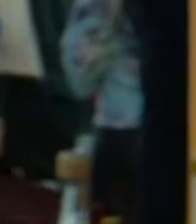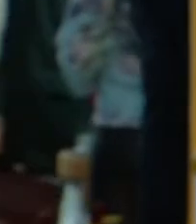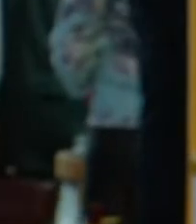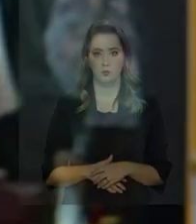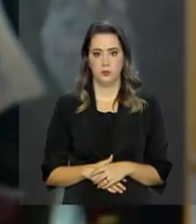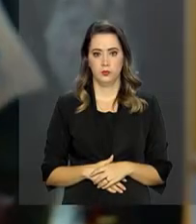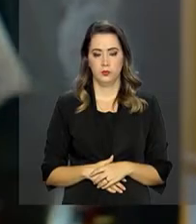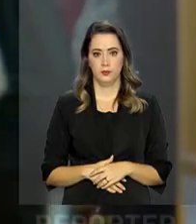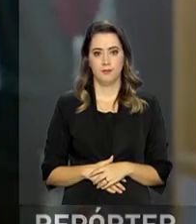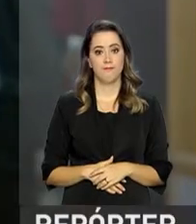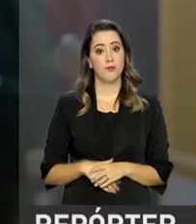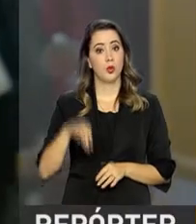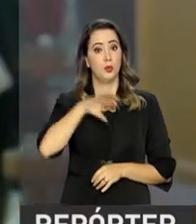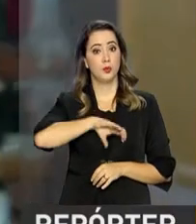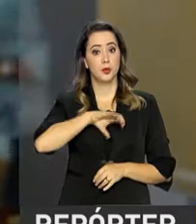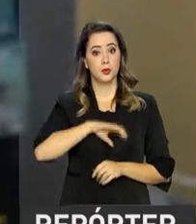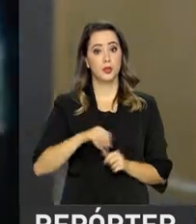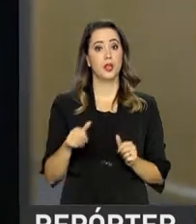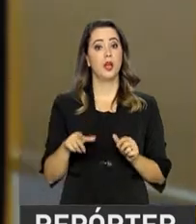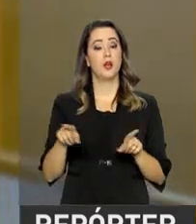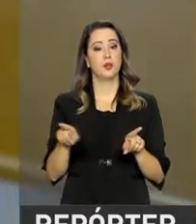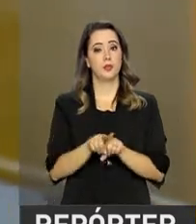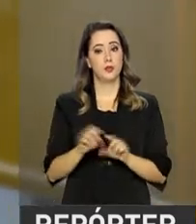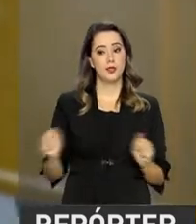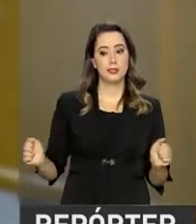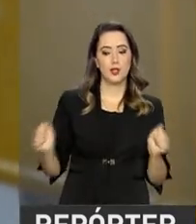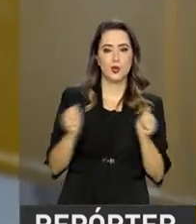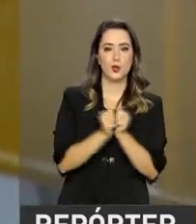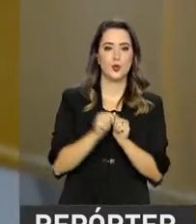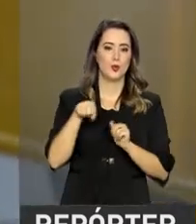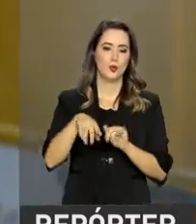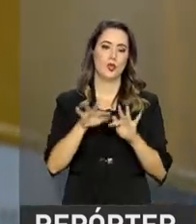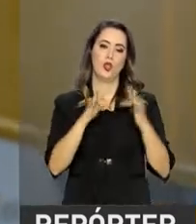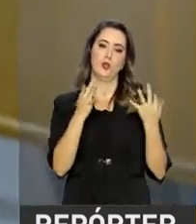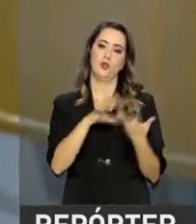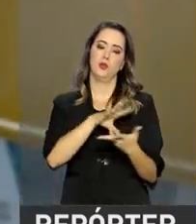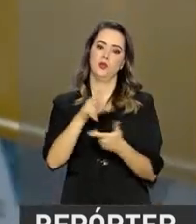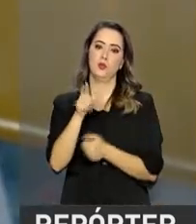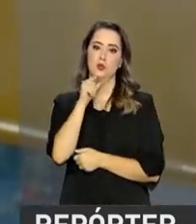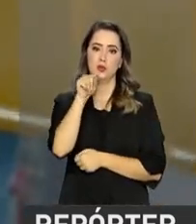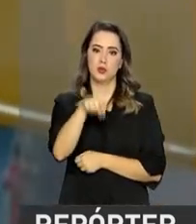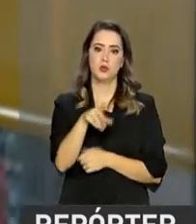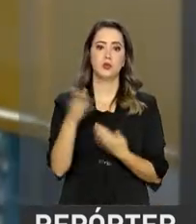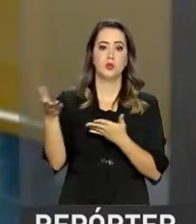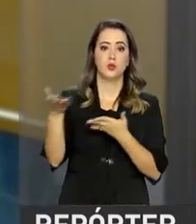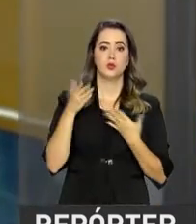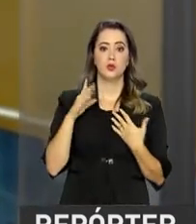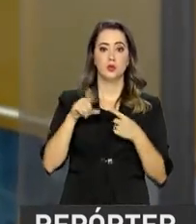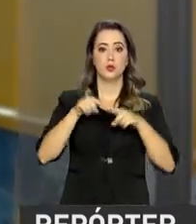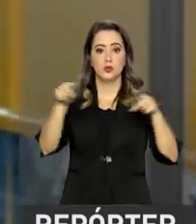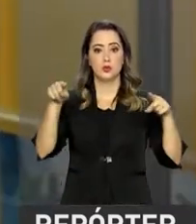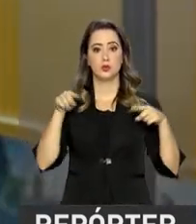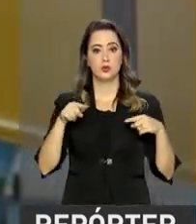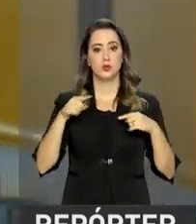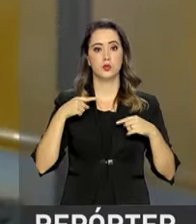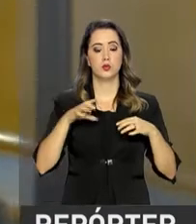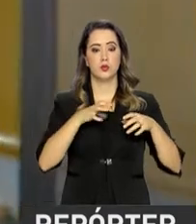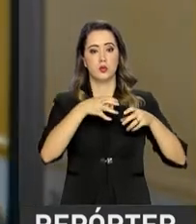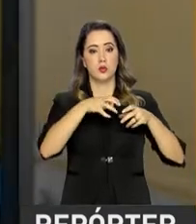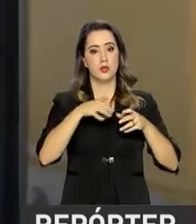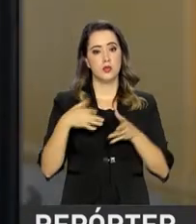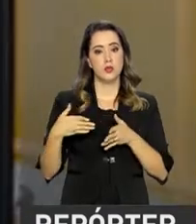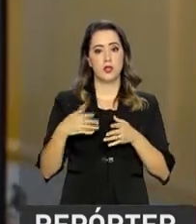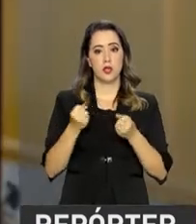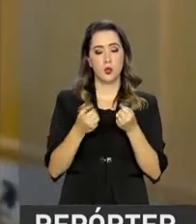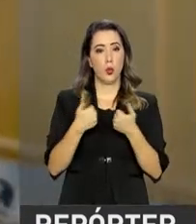portugal também marca presença no 8º fórum mundial da água no estande eles até trouxeram uma réplica do tradicional bondinho que circula pelas ruas